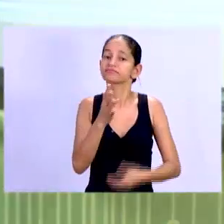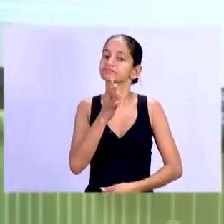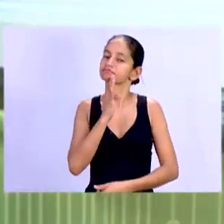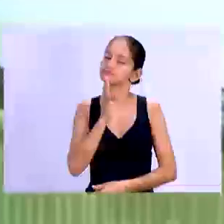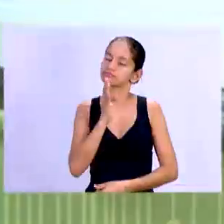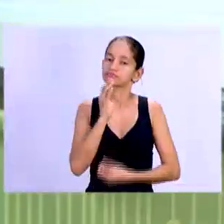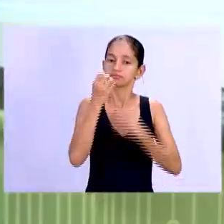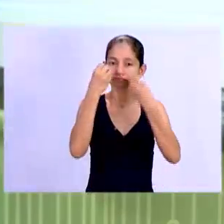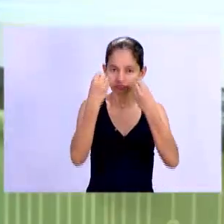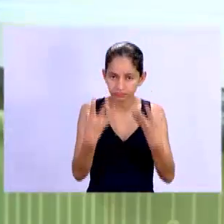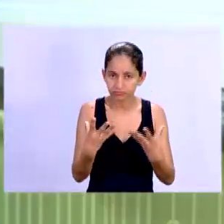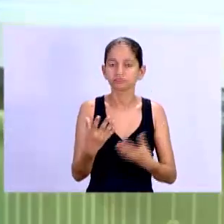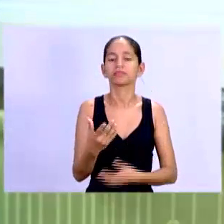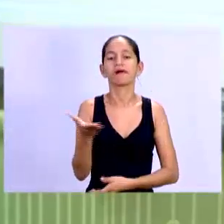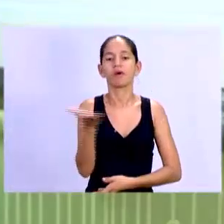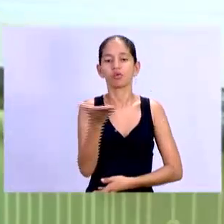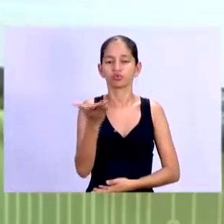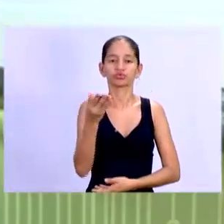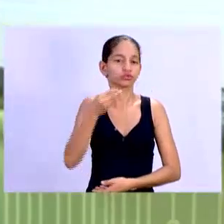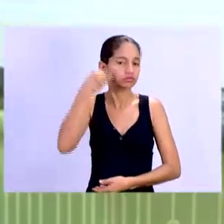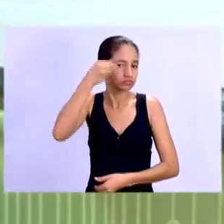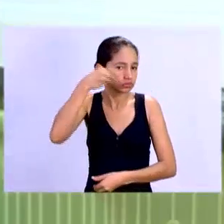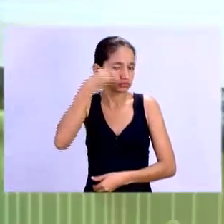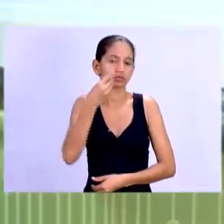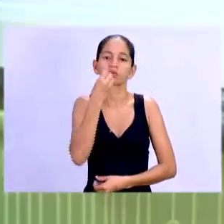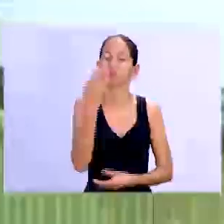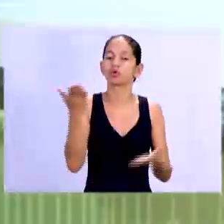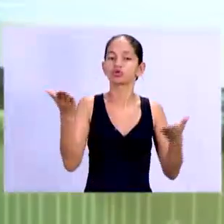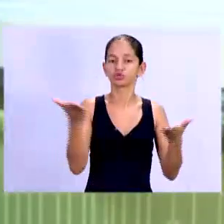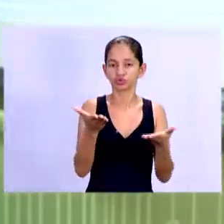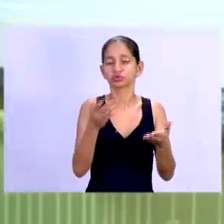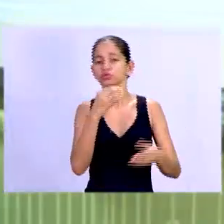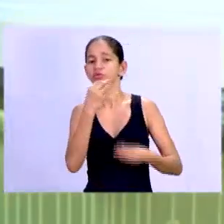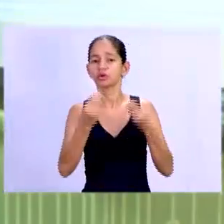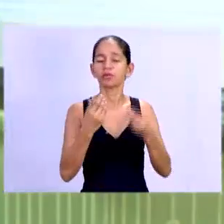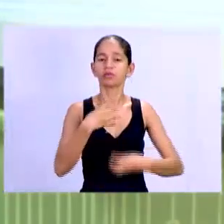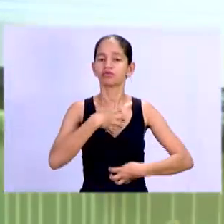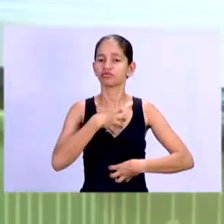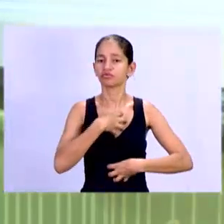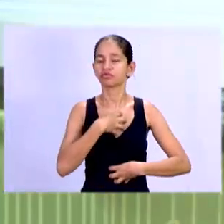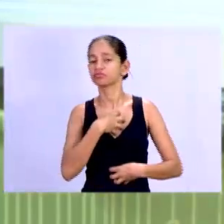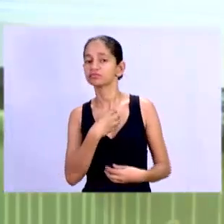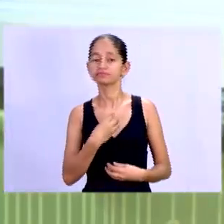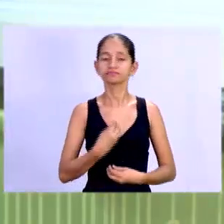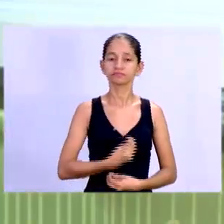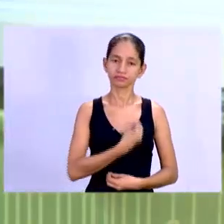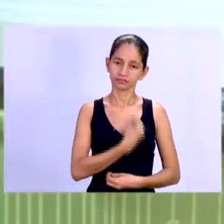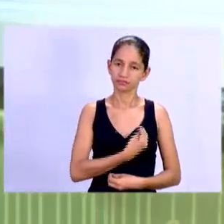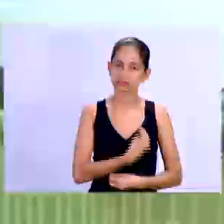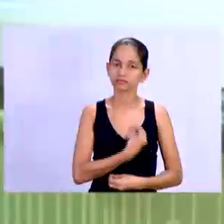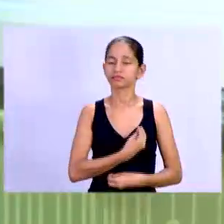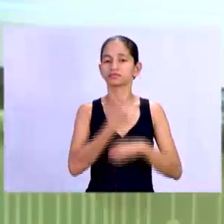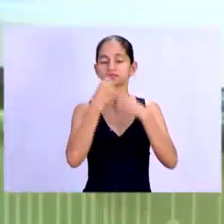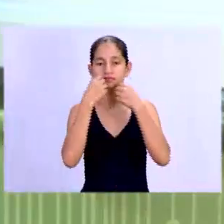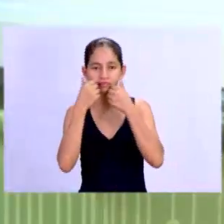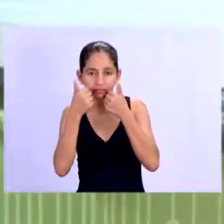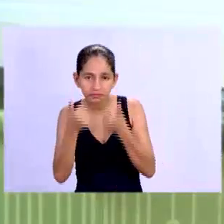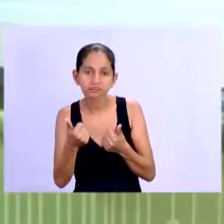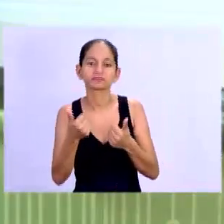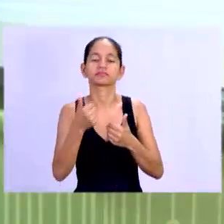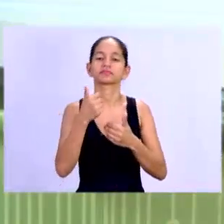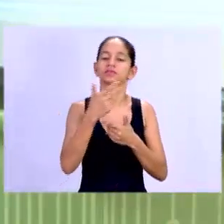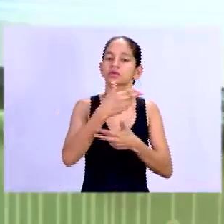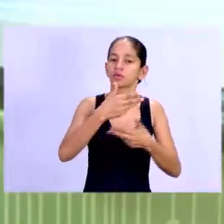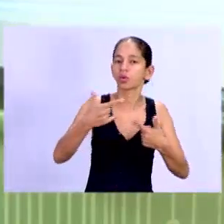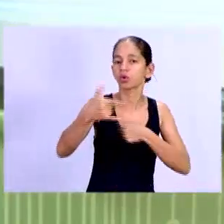de questões que refletem, na verdade, sobre como que nós estamos agindo moralmente, quais são os princípios que